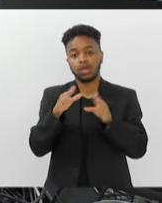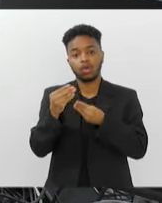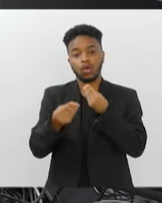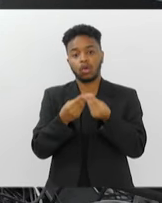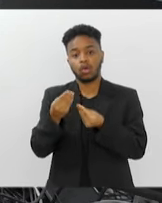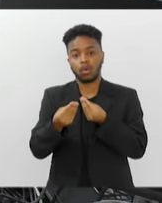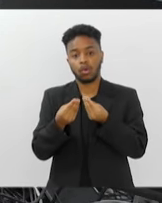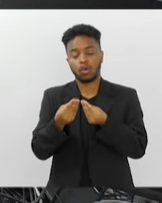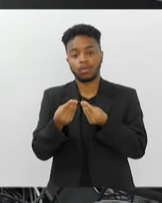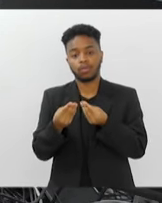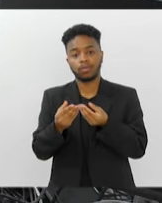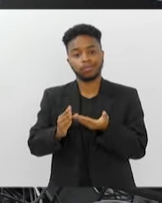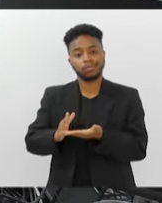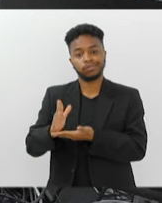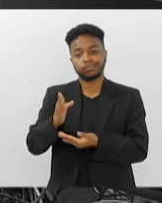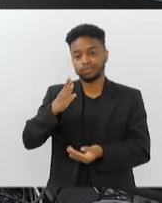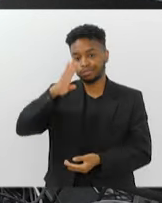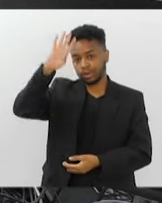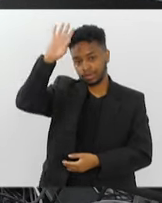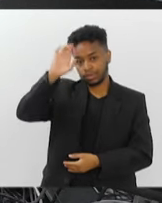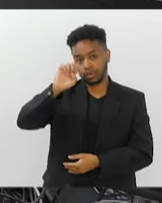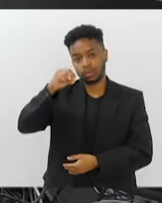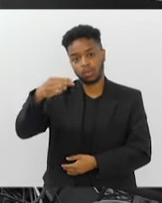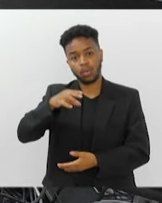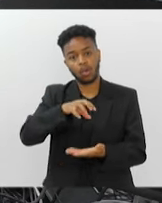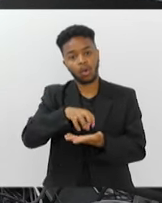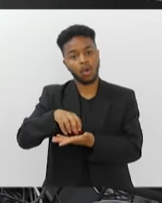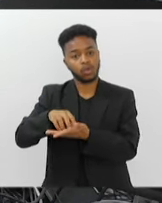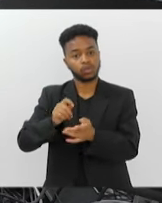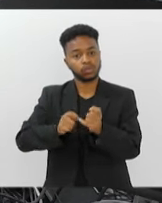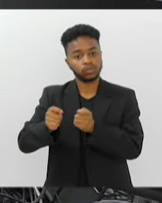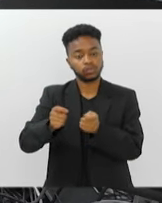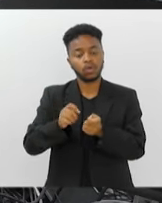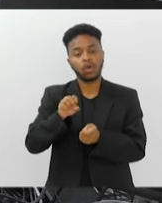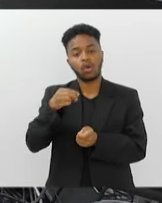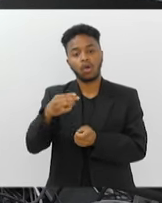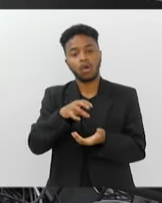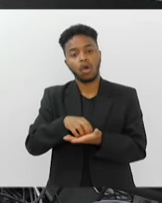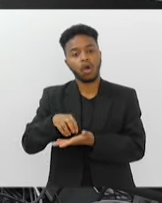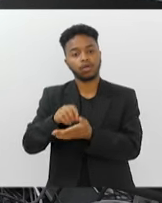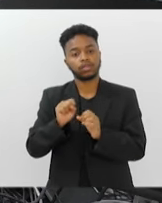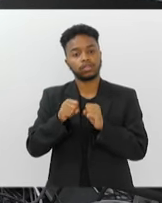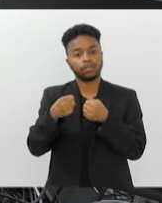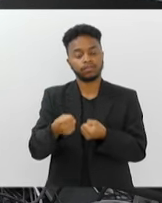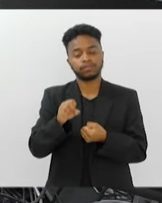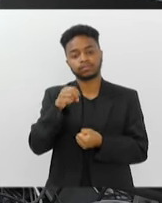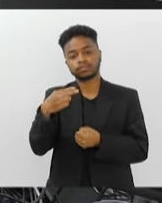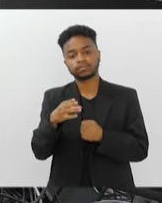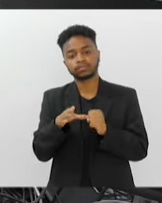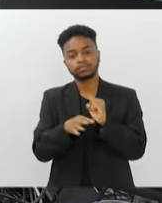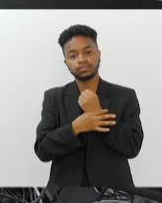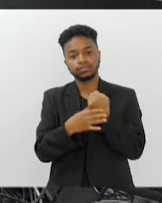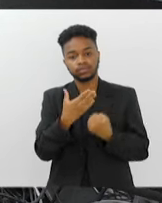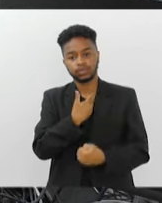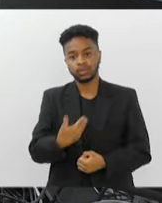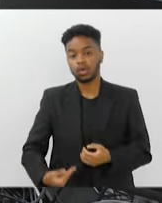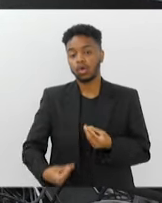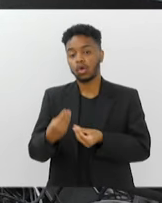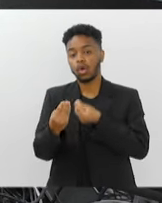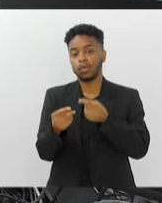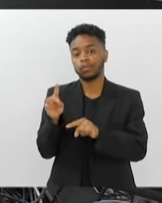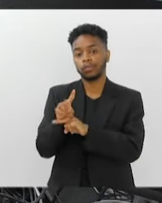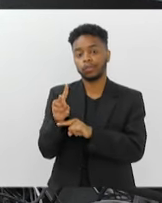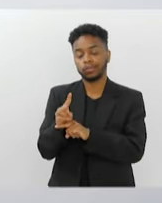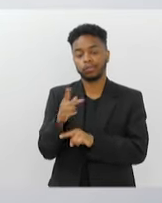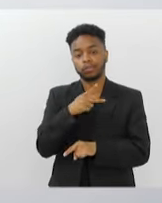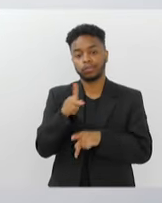aprovado pelo corpo de bombeiros pelos órgãos de controle pelos órgãos de defesa pela Segurança Pública como o cidadão vai ser protegido seja